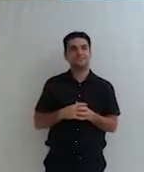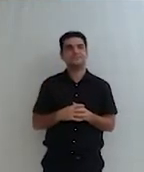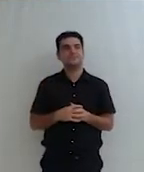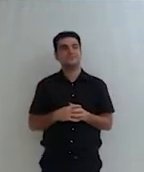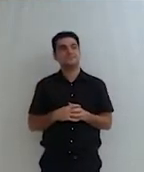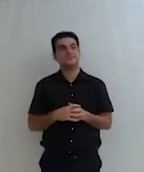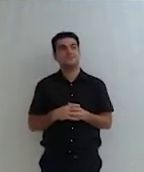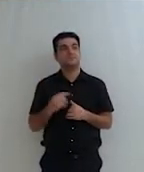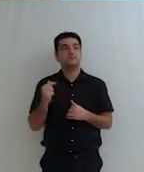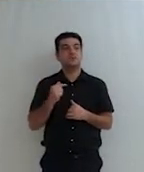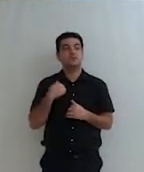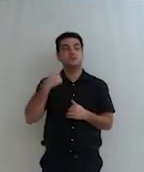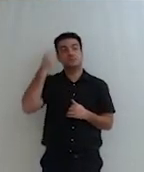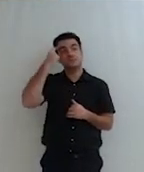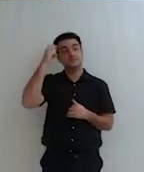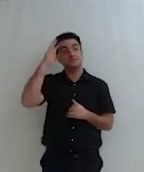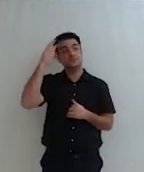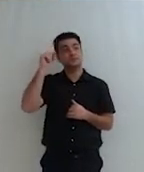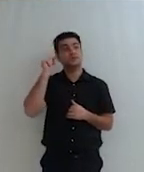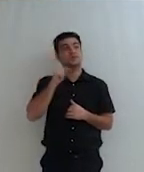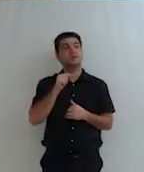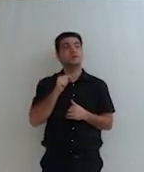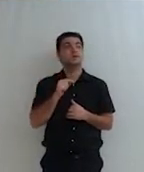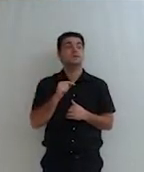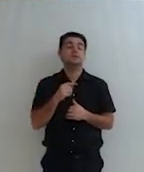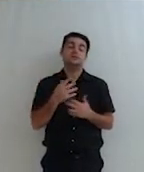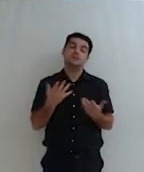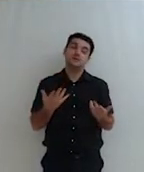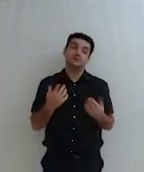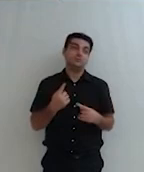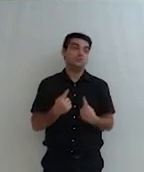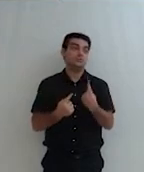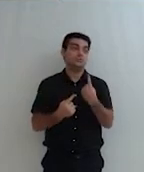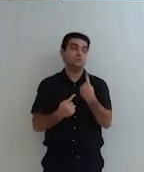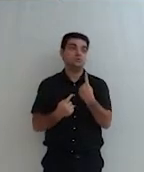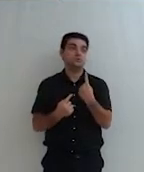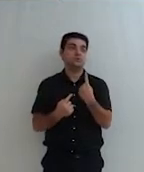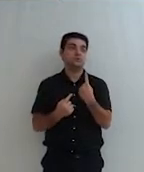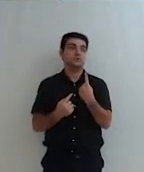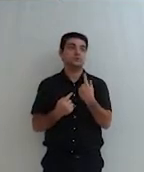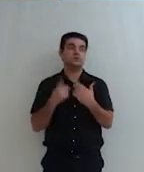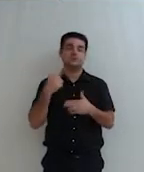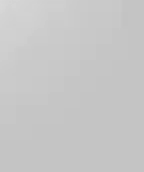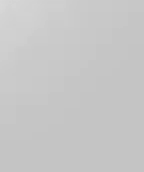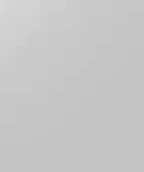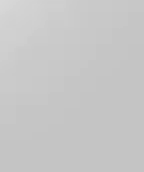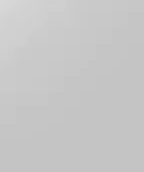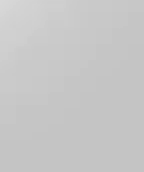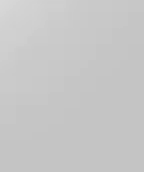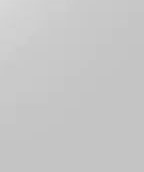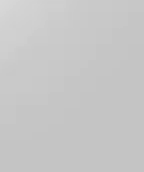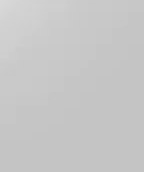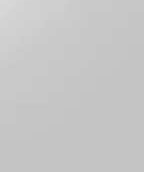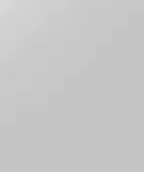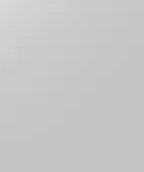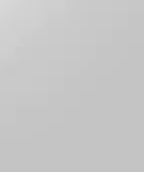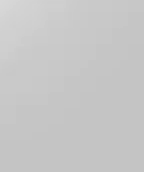de advogado ou respeito a formalidades que torna impossível o chamado o contraditório diferido ou postergado